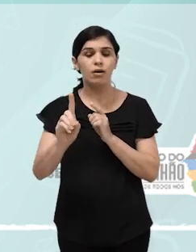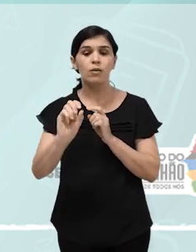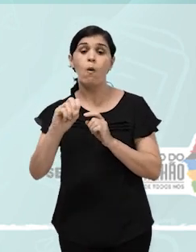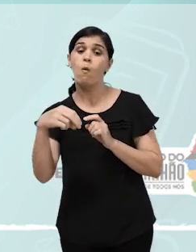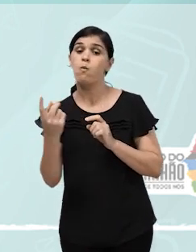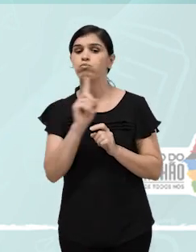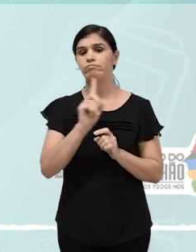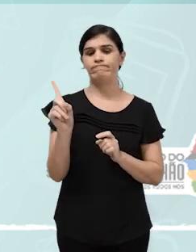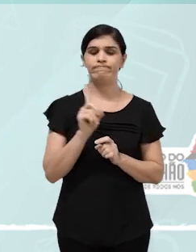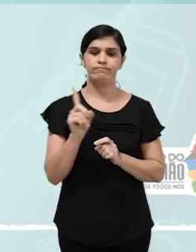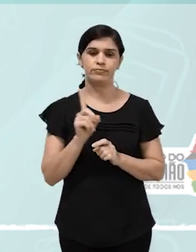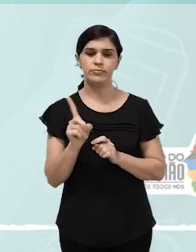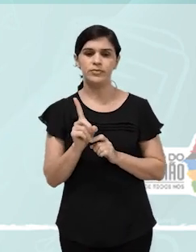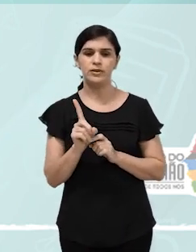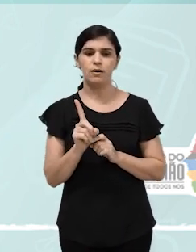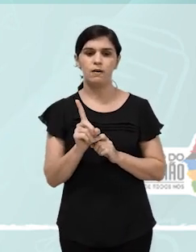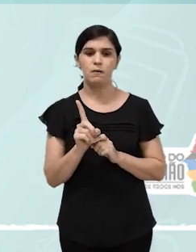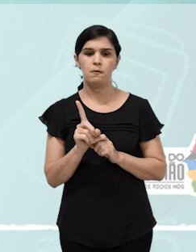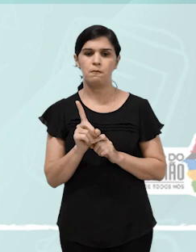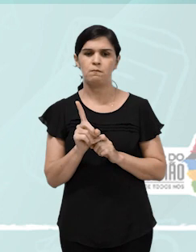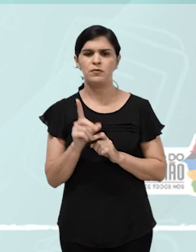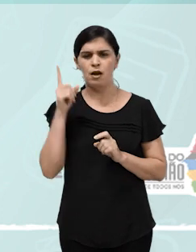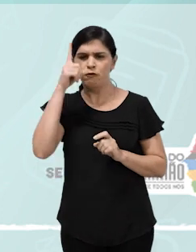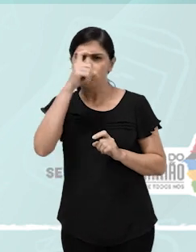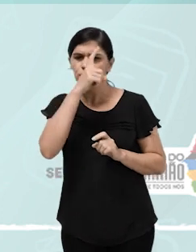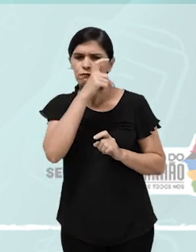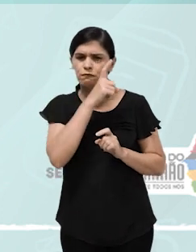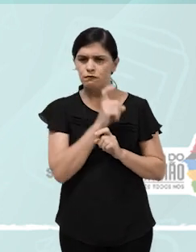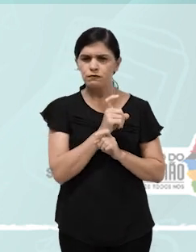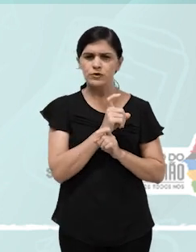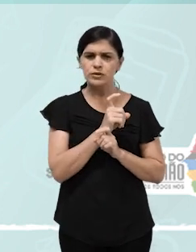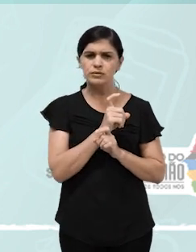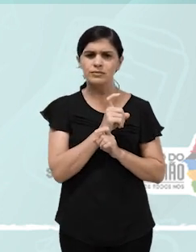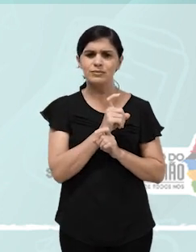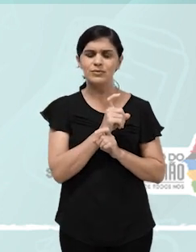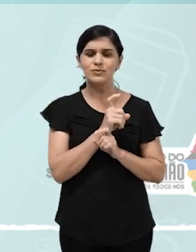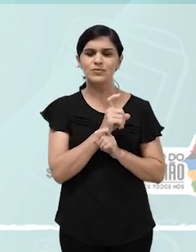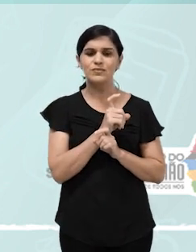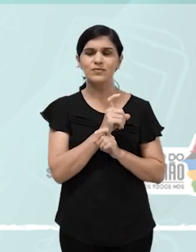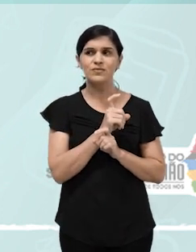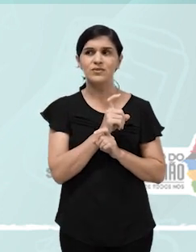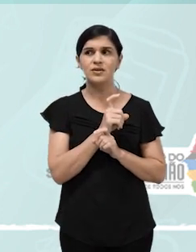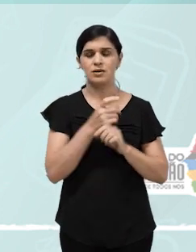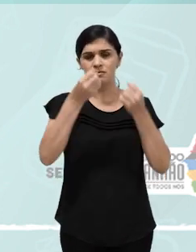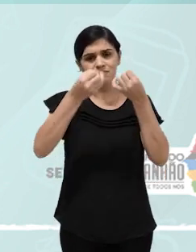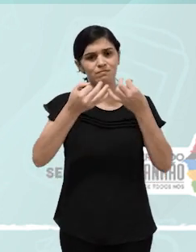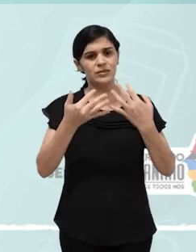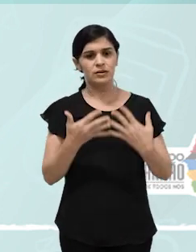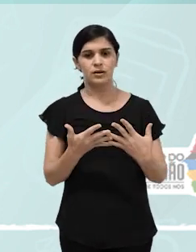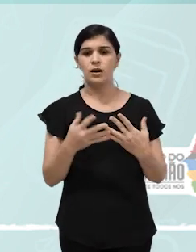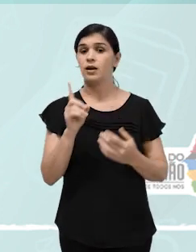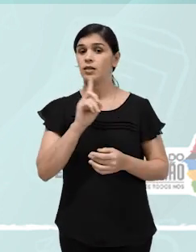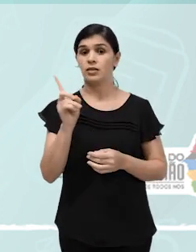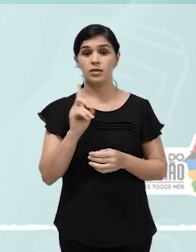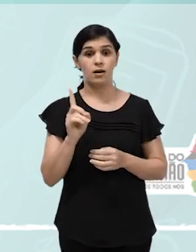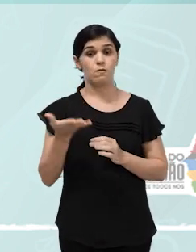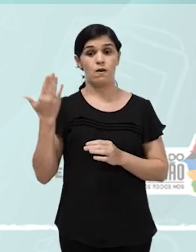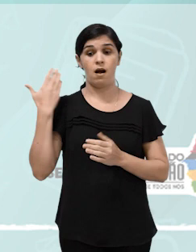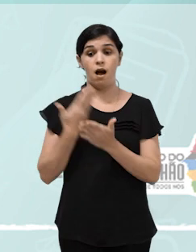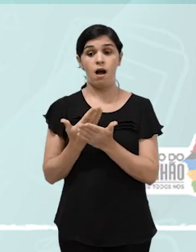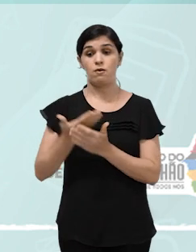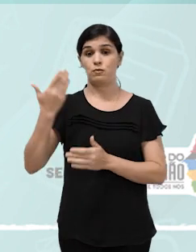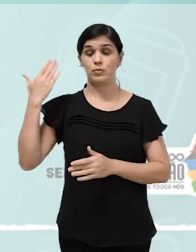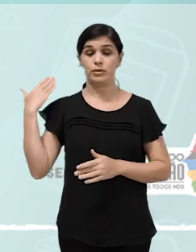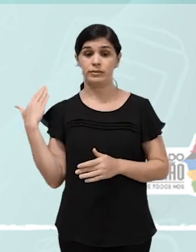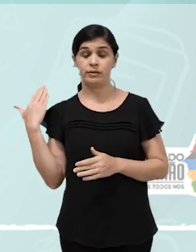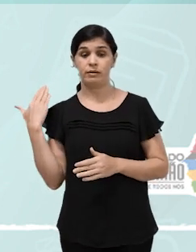amigo têm estrutura poética complicada. Você acha que é isso? Eu disse isso em alguma aula? As cantigas de